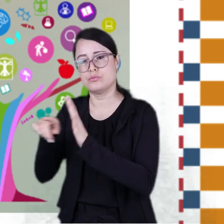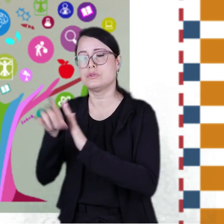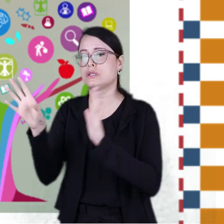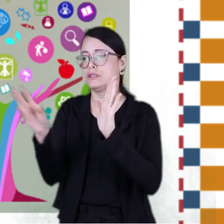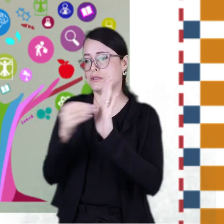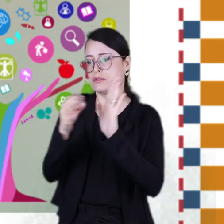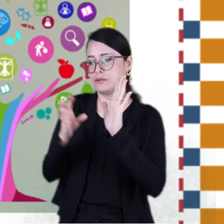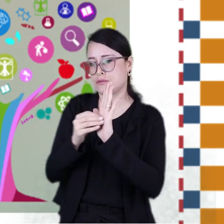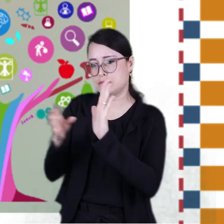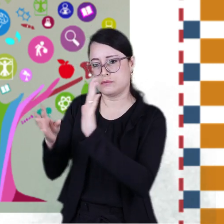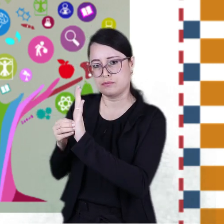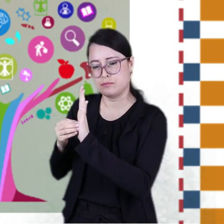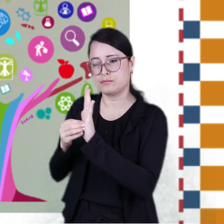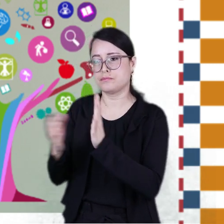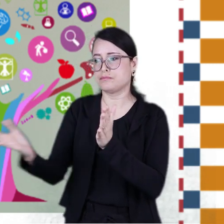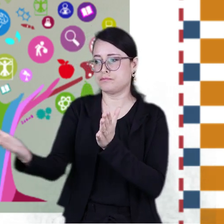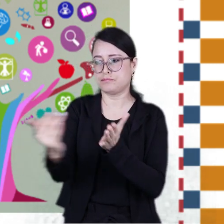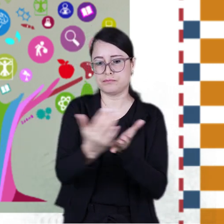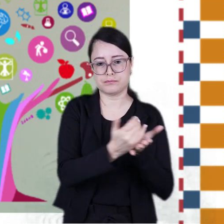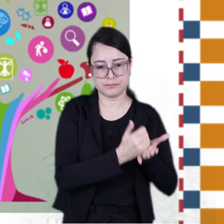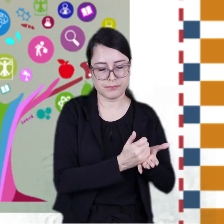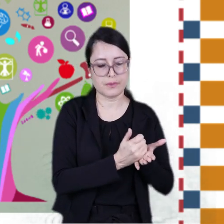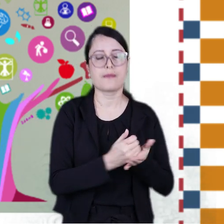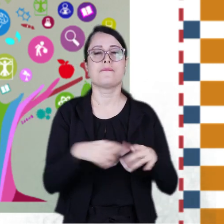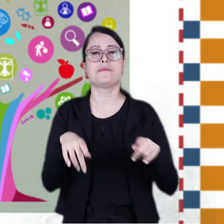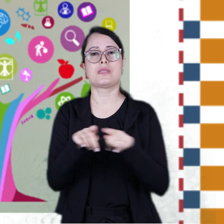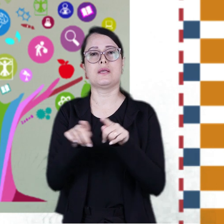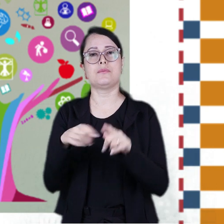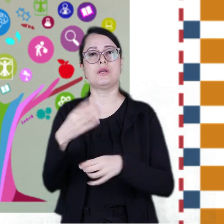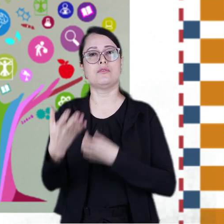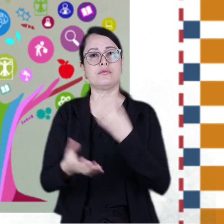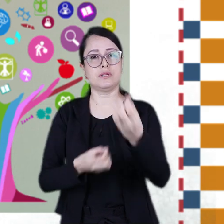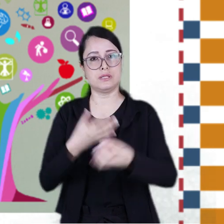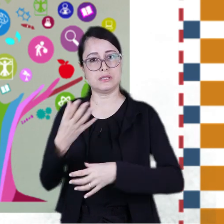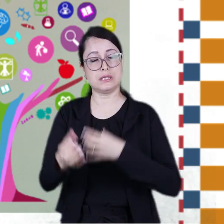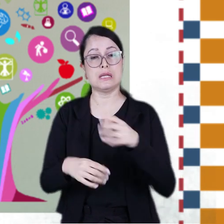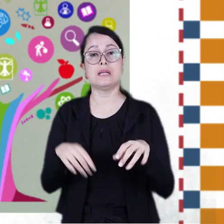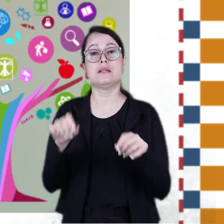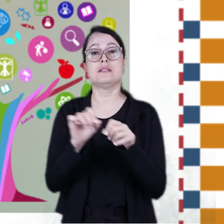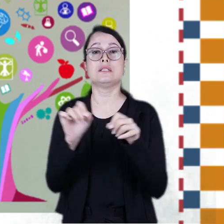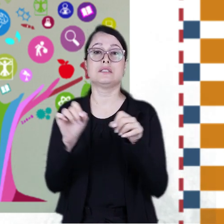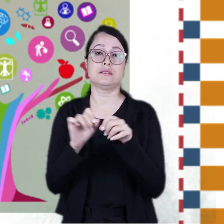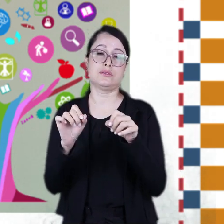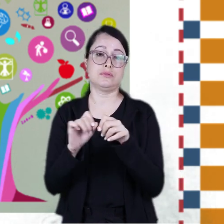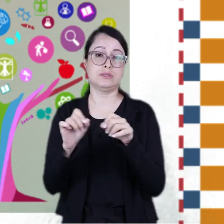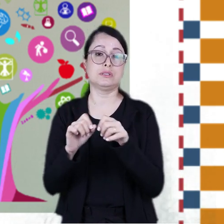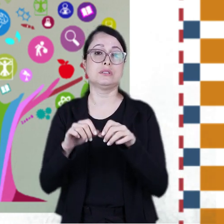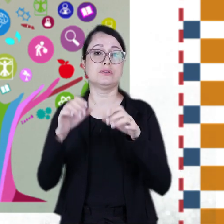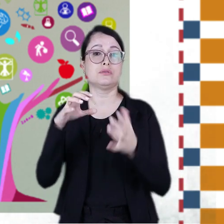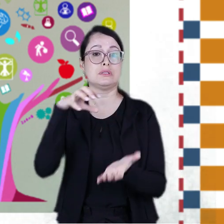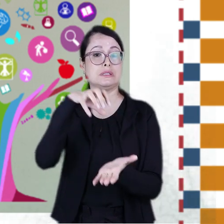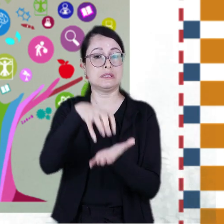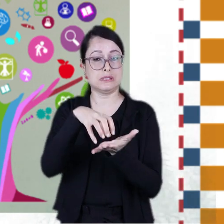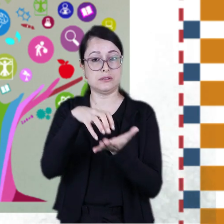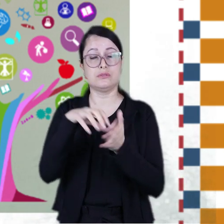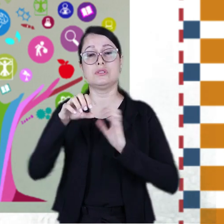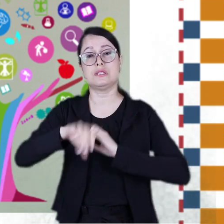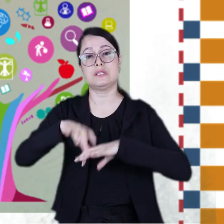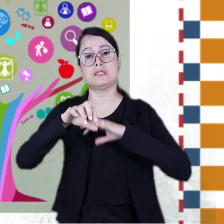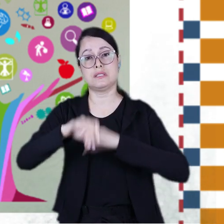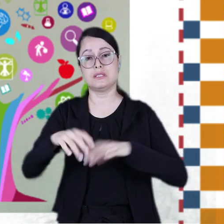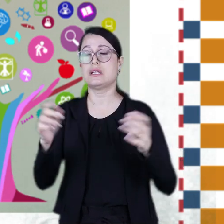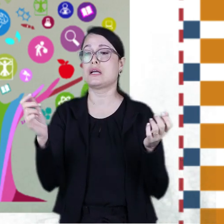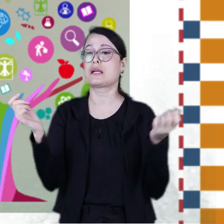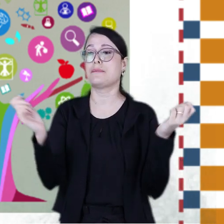a gestão, né, mediante a uma sondagem, a um diagnóstico, né, de oferta, a uma conversa, a uma